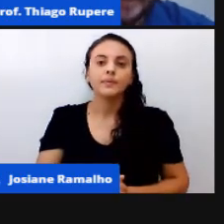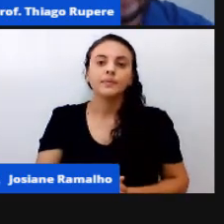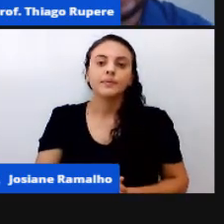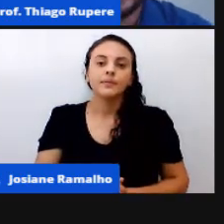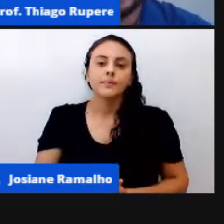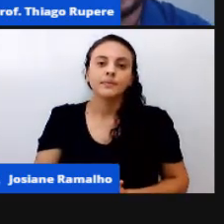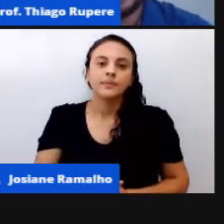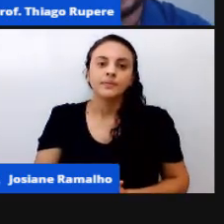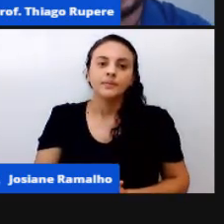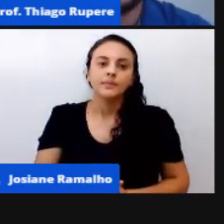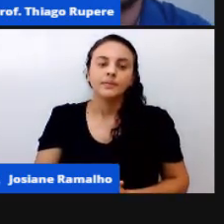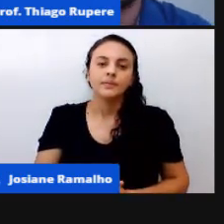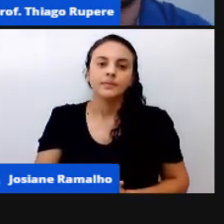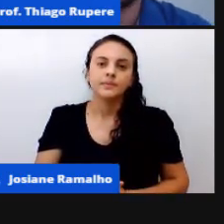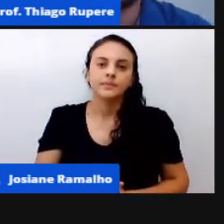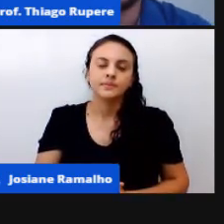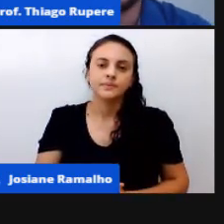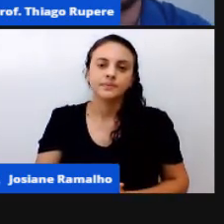favor.